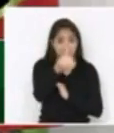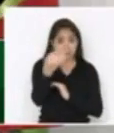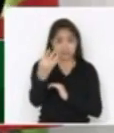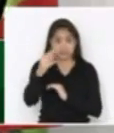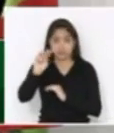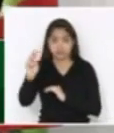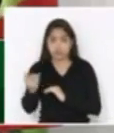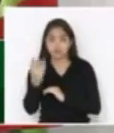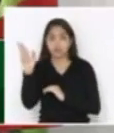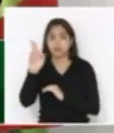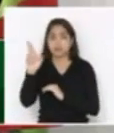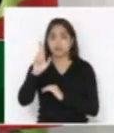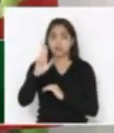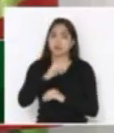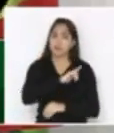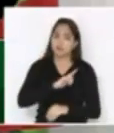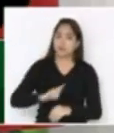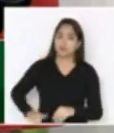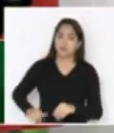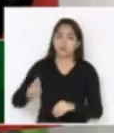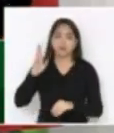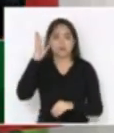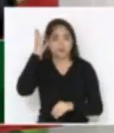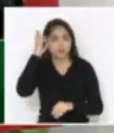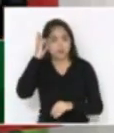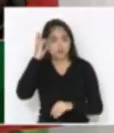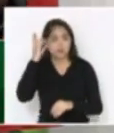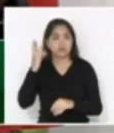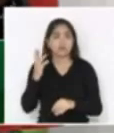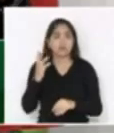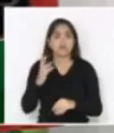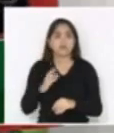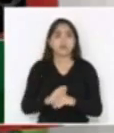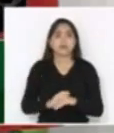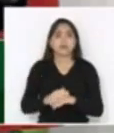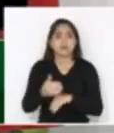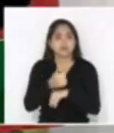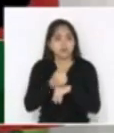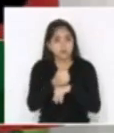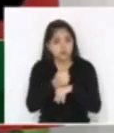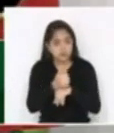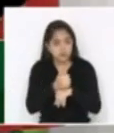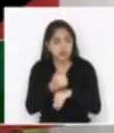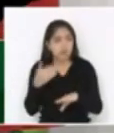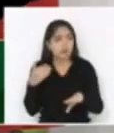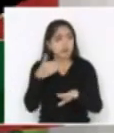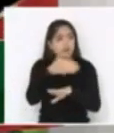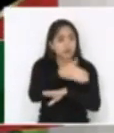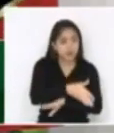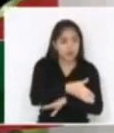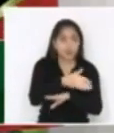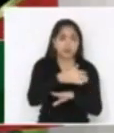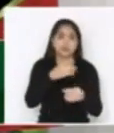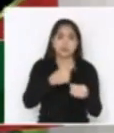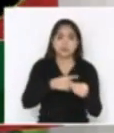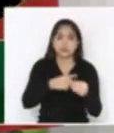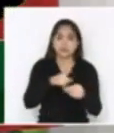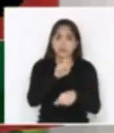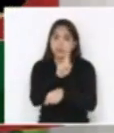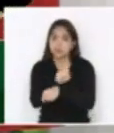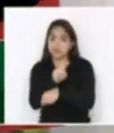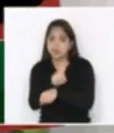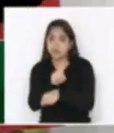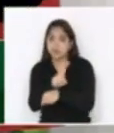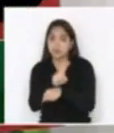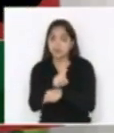Raimundo Colombo, né, com a sua habilidade, o seu compromisso, foi em Araranguá semana passada e assumiu